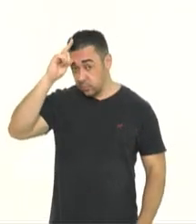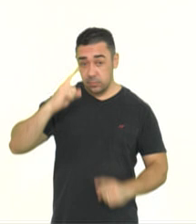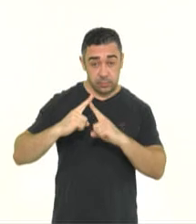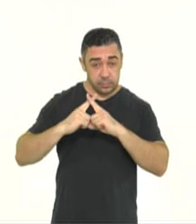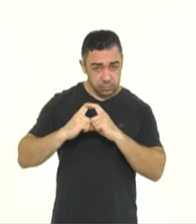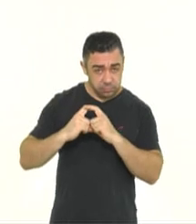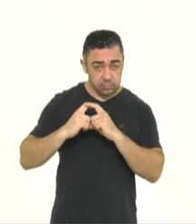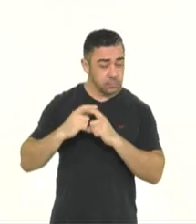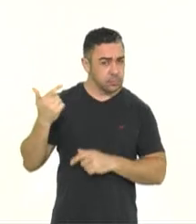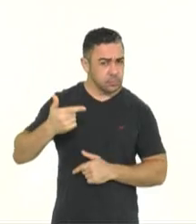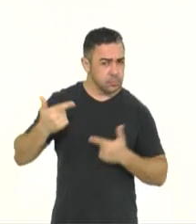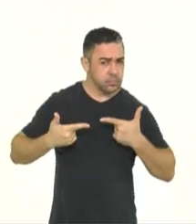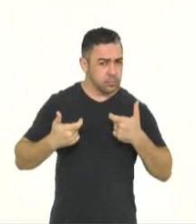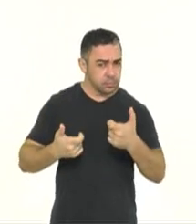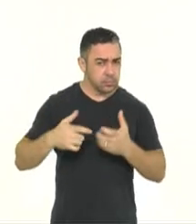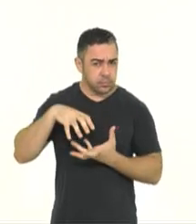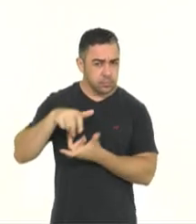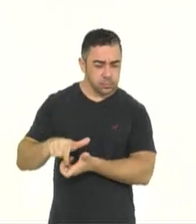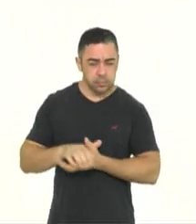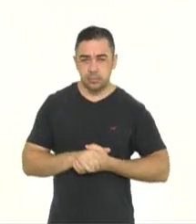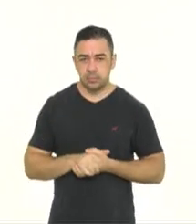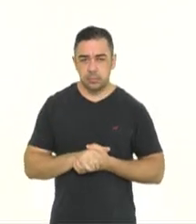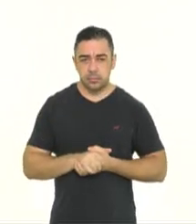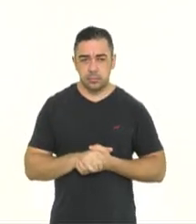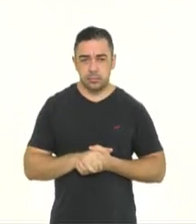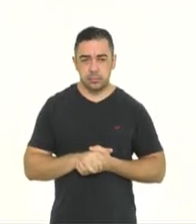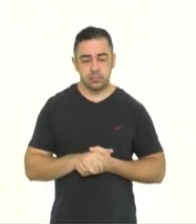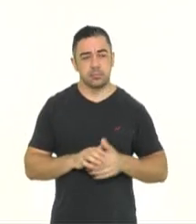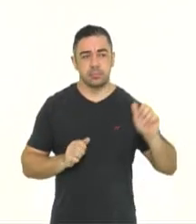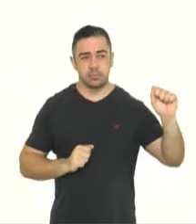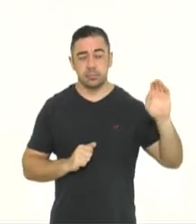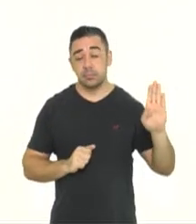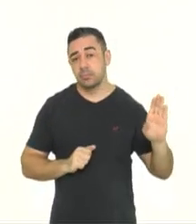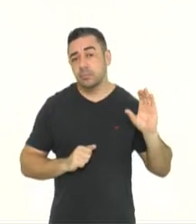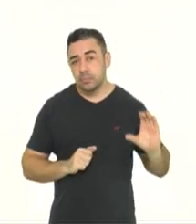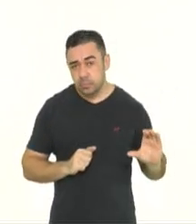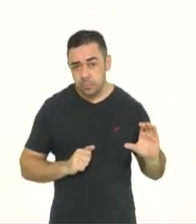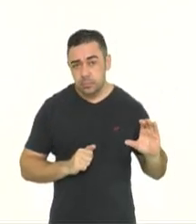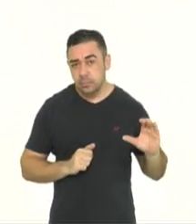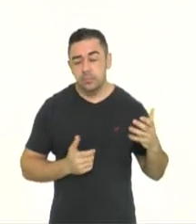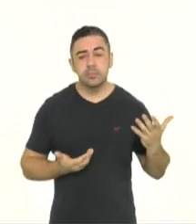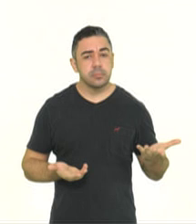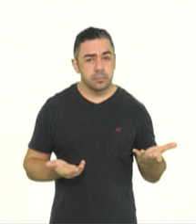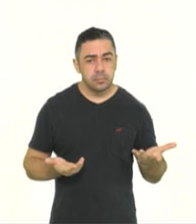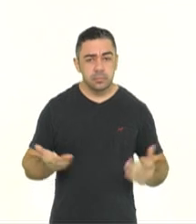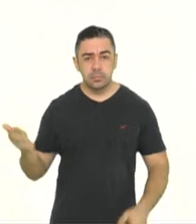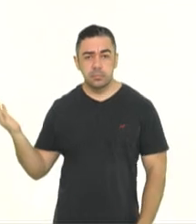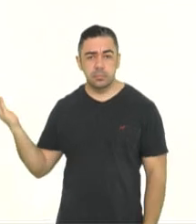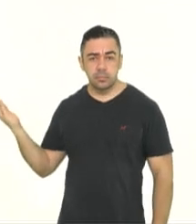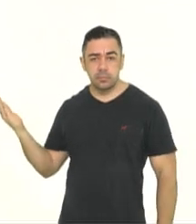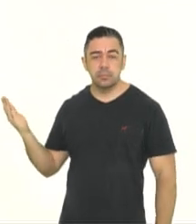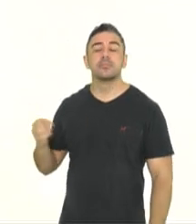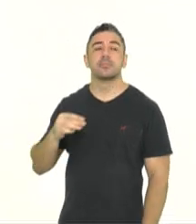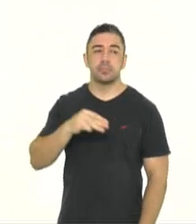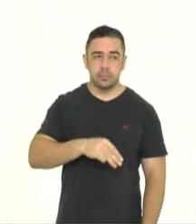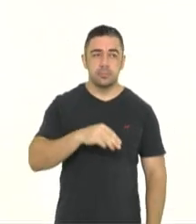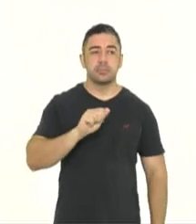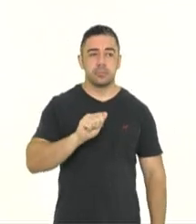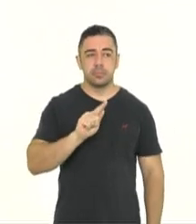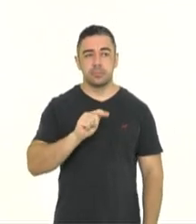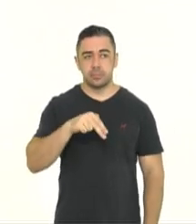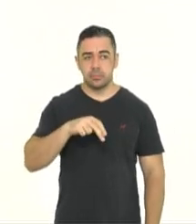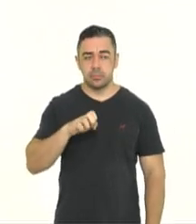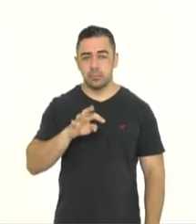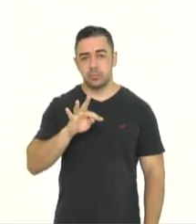na Segunda Guerra Mundial? Magnetófono, disco de 78 RPM ou long play? A